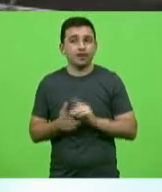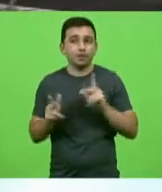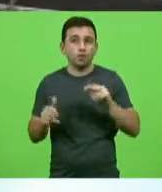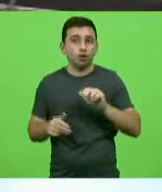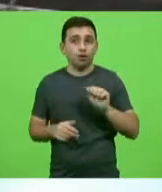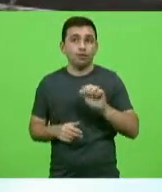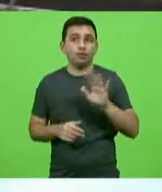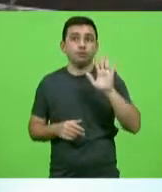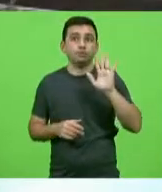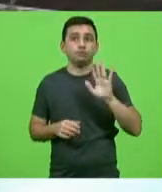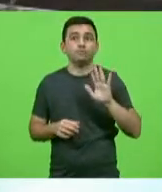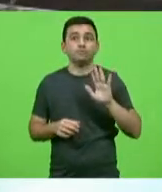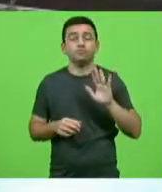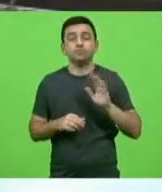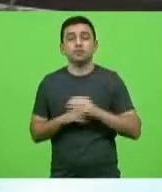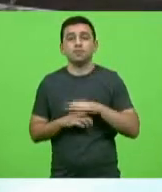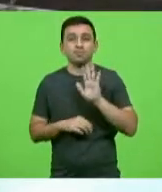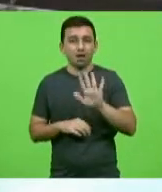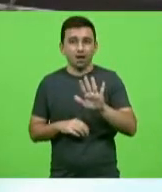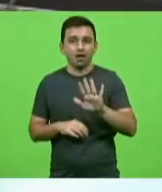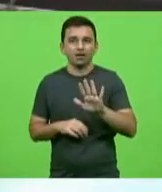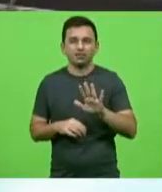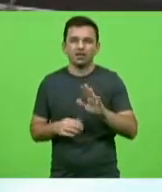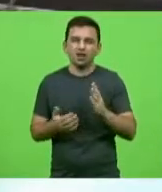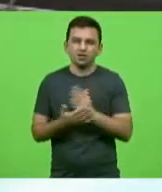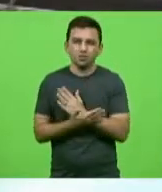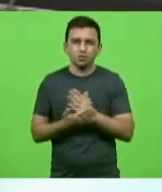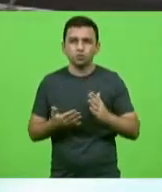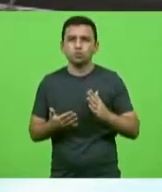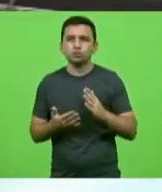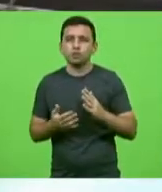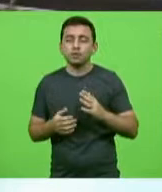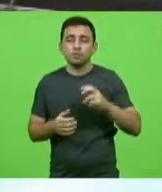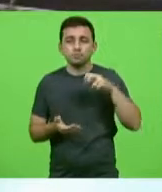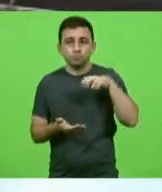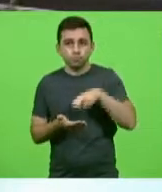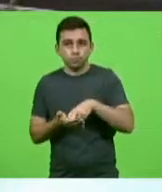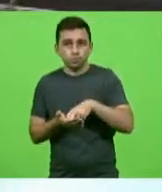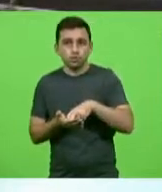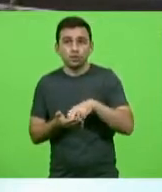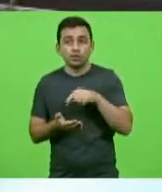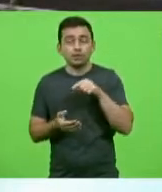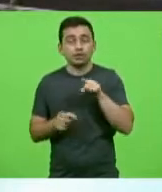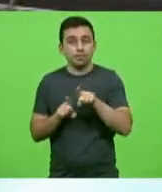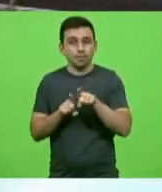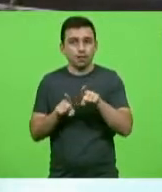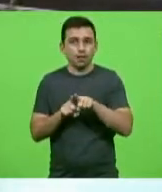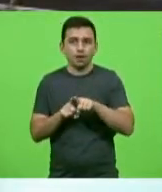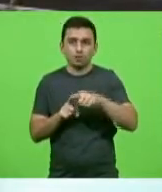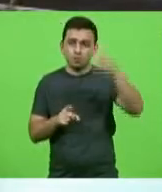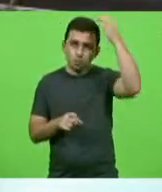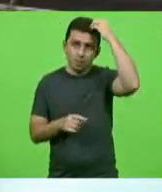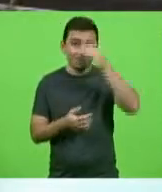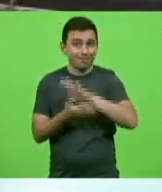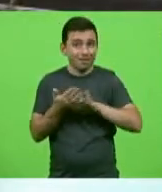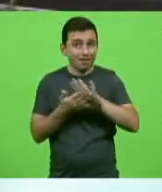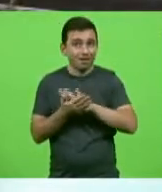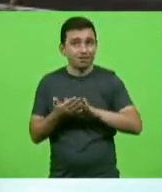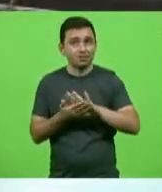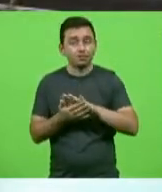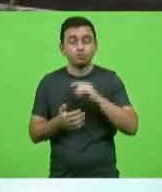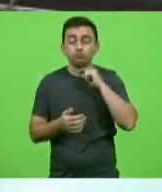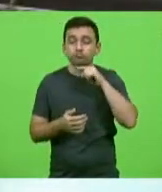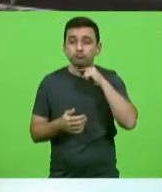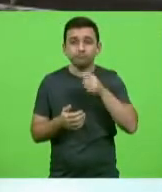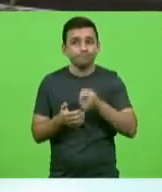mas aqueles custos decorrentes da condenação de um inocente são impagáveis.